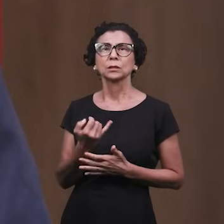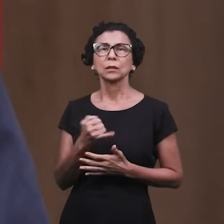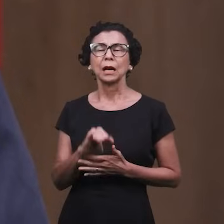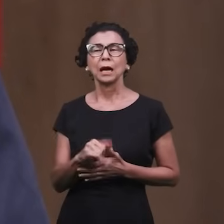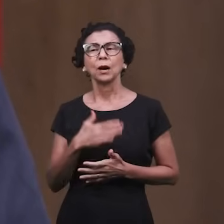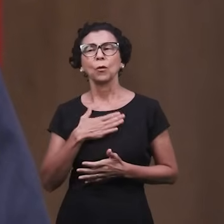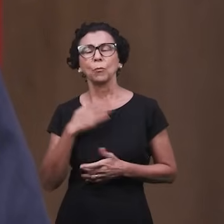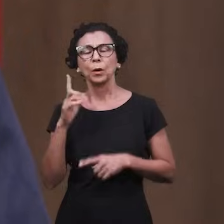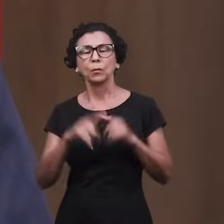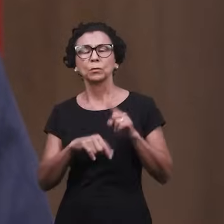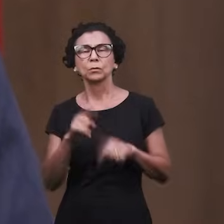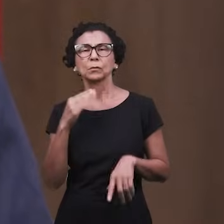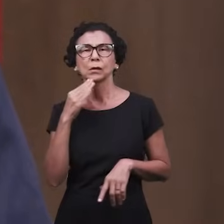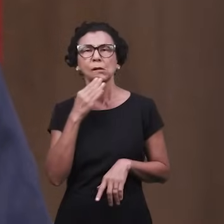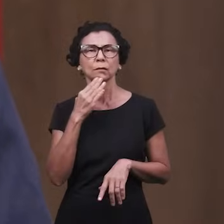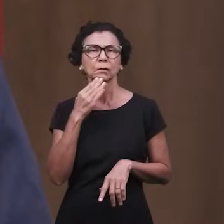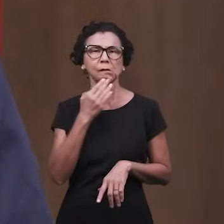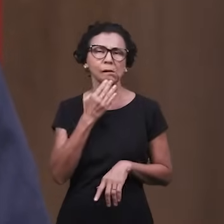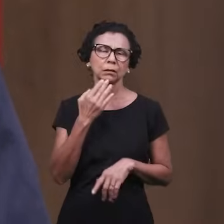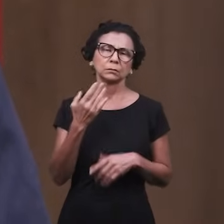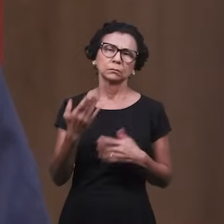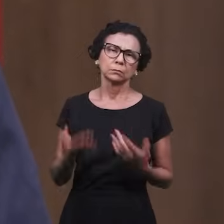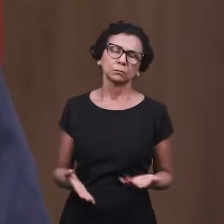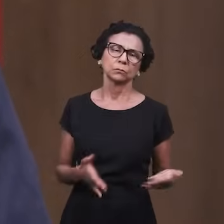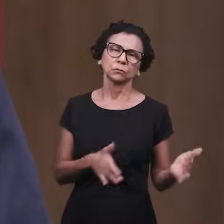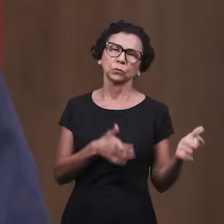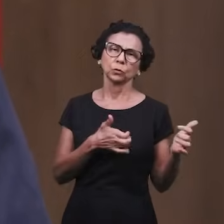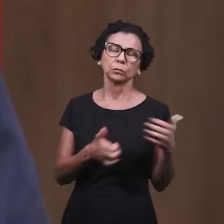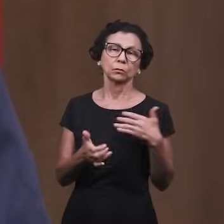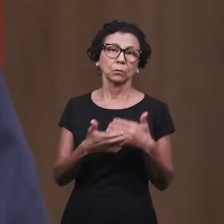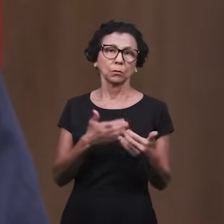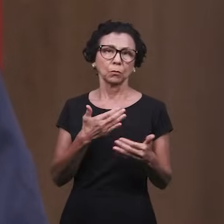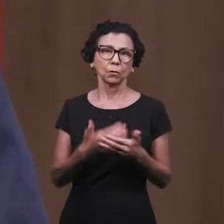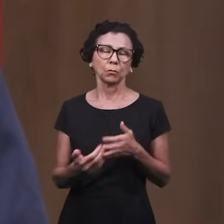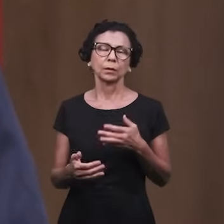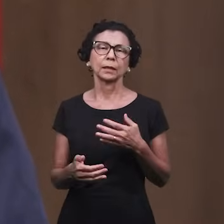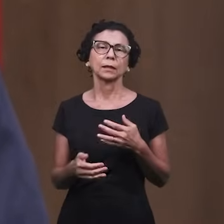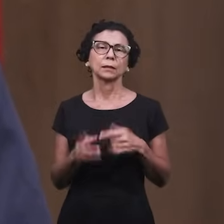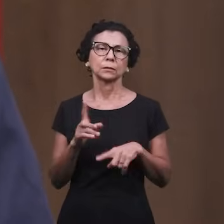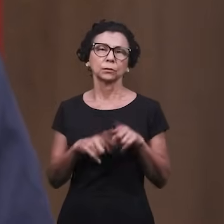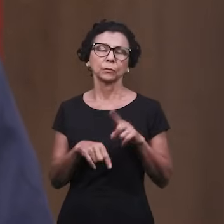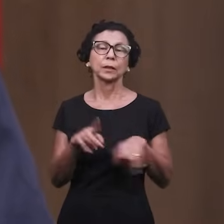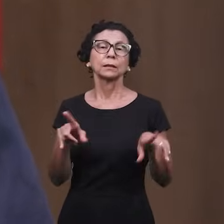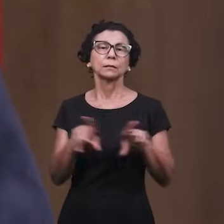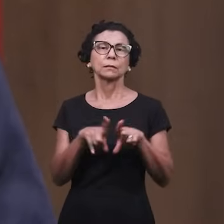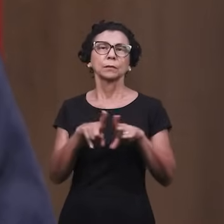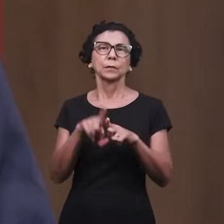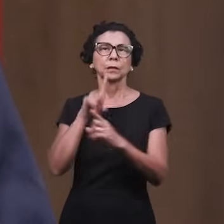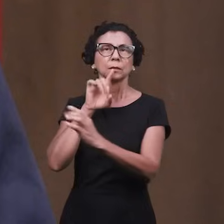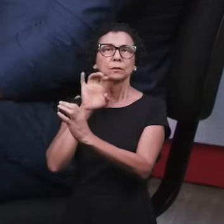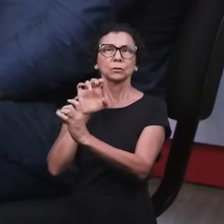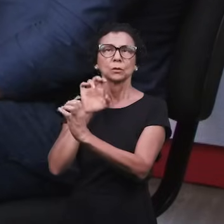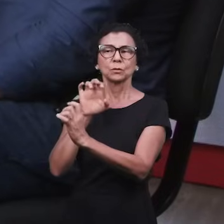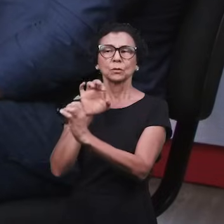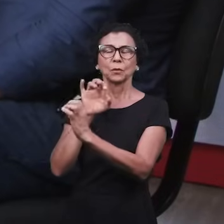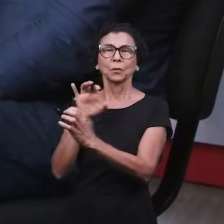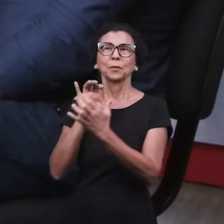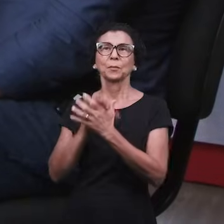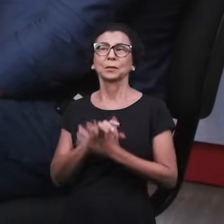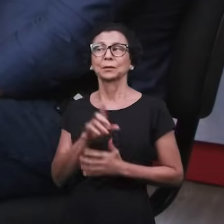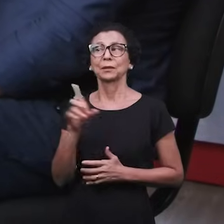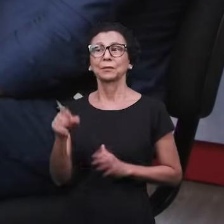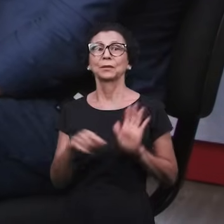instrumento danificou, seja violão, ou até instrumento de sopro também. E agora o pastor falando, acho que vai ajudar